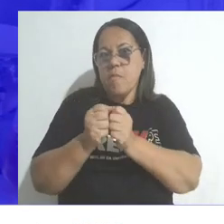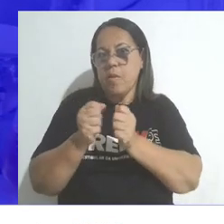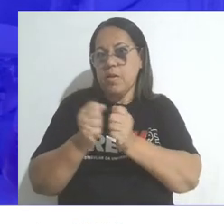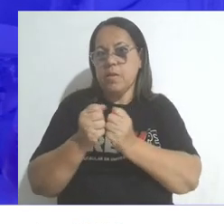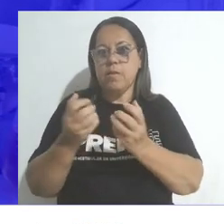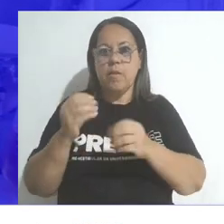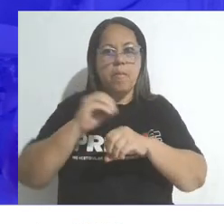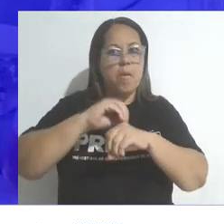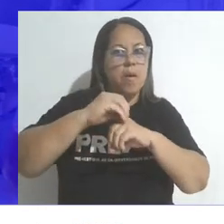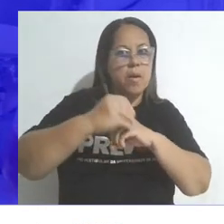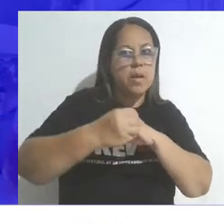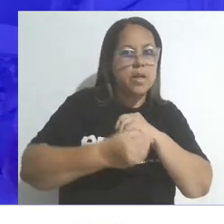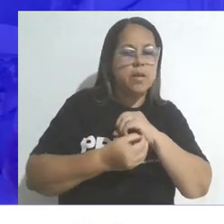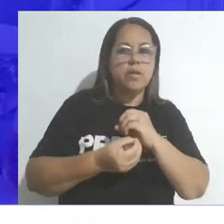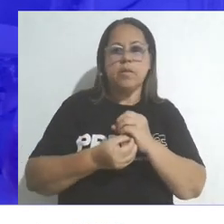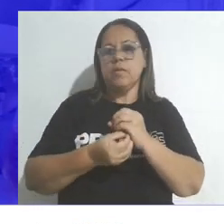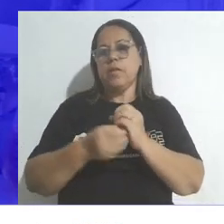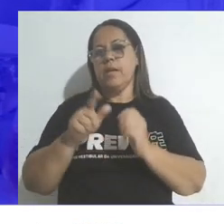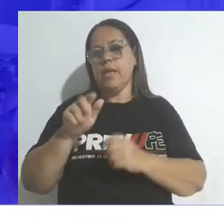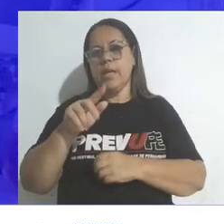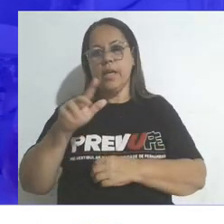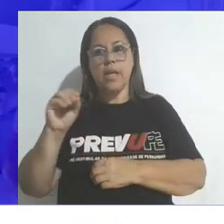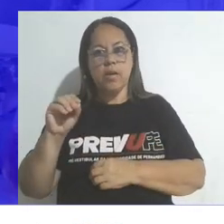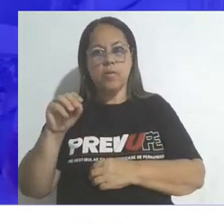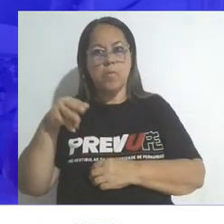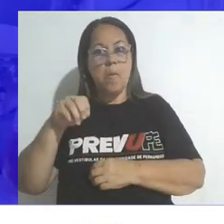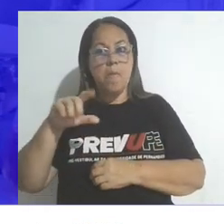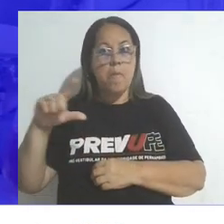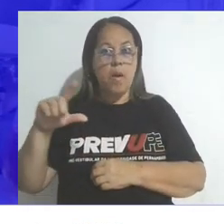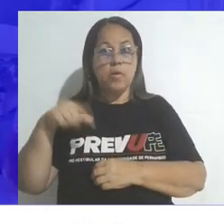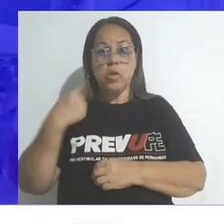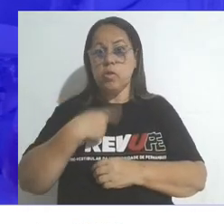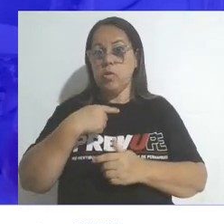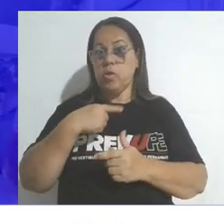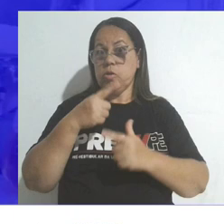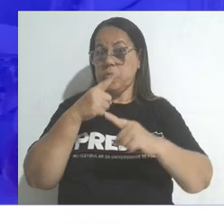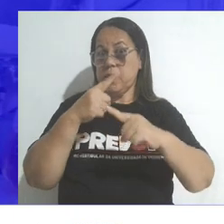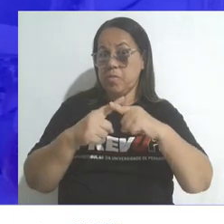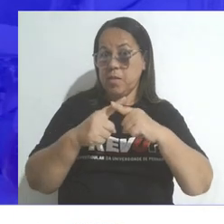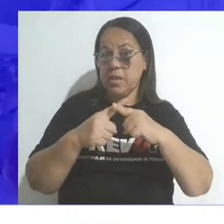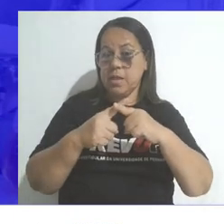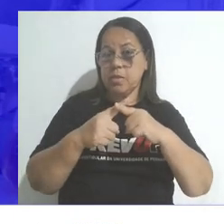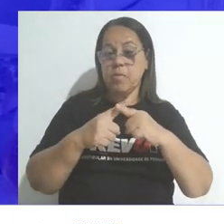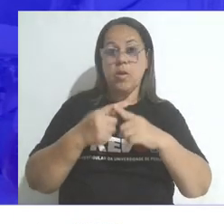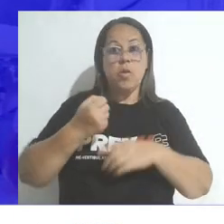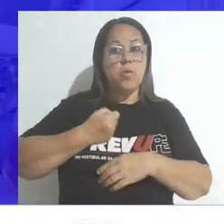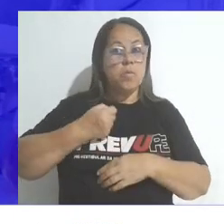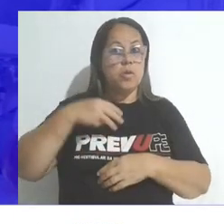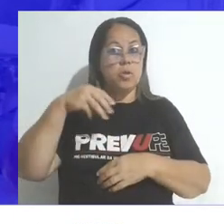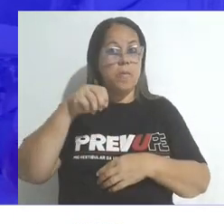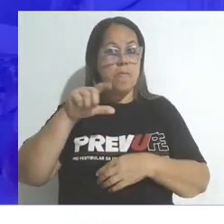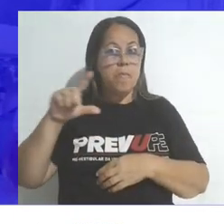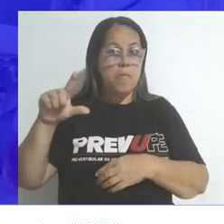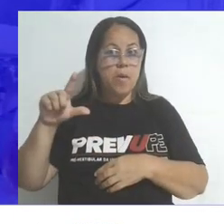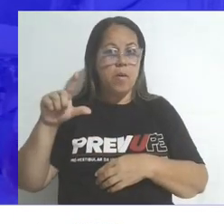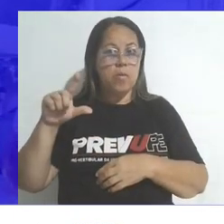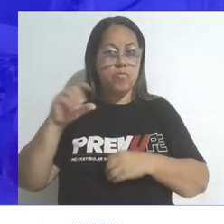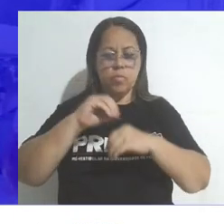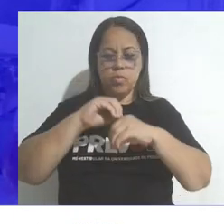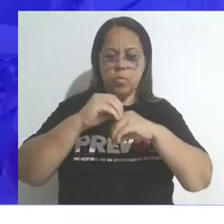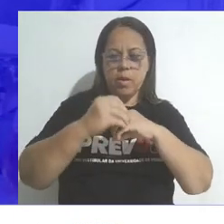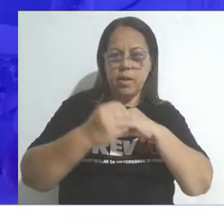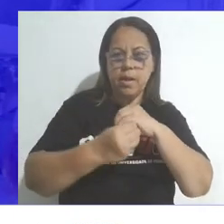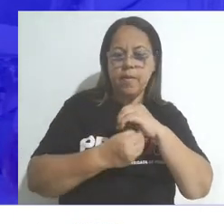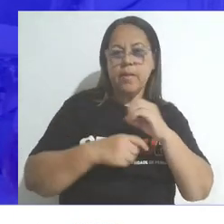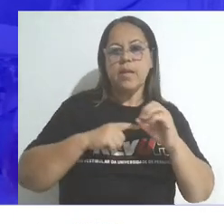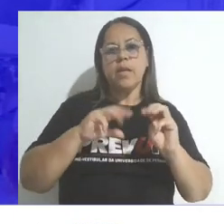tem unidades de gramas por mol. E se multiplicarmos essa massa pelo número de moles de uma molécula, teremos